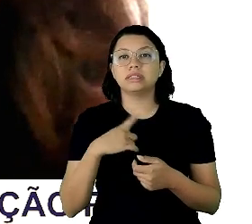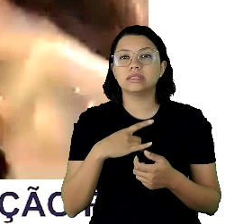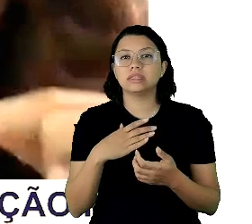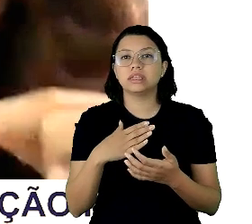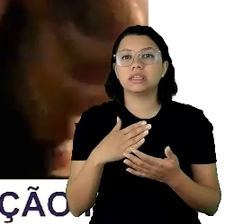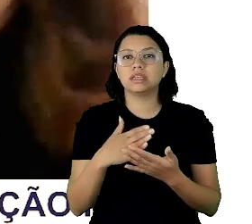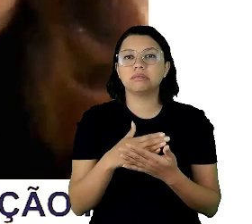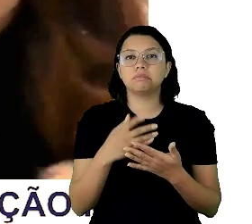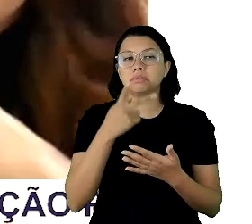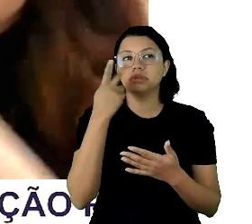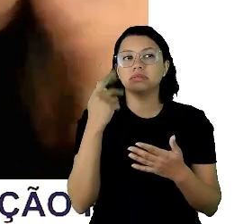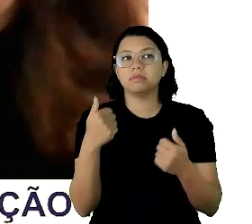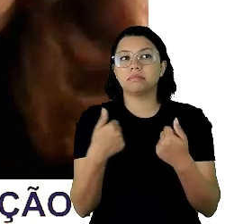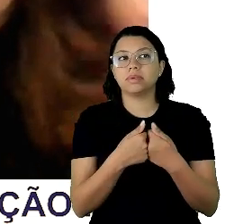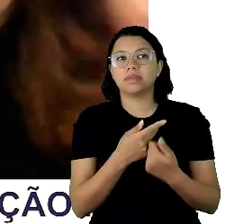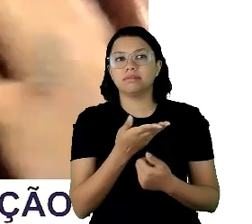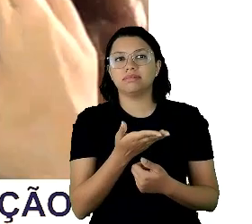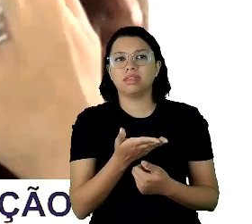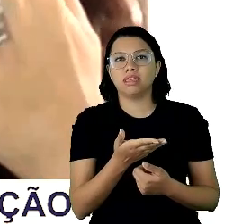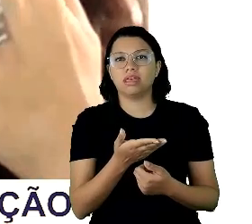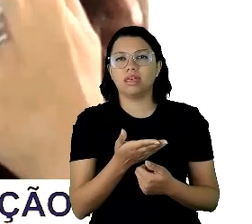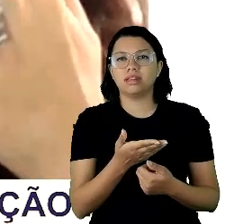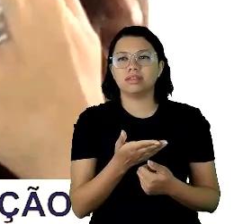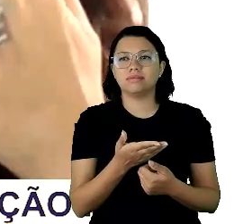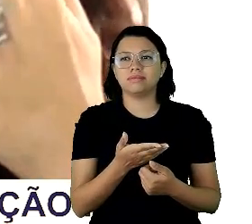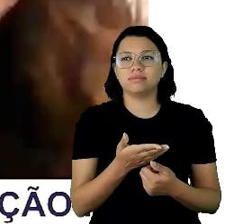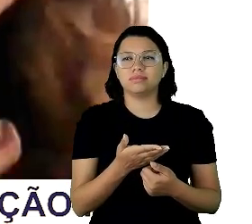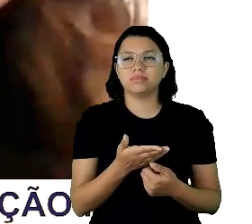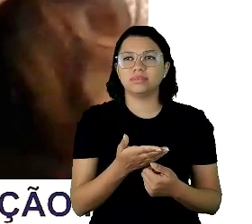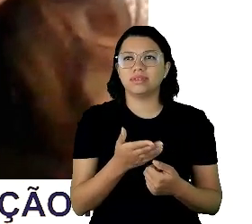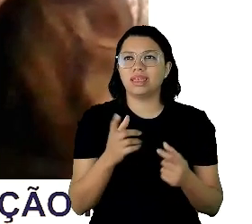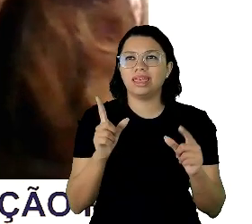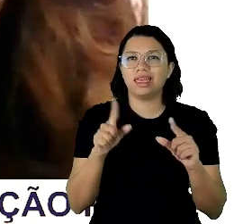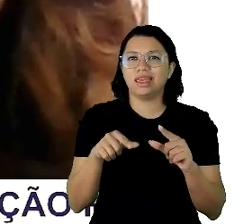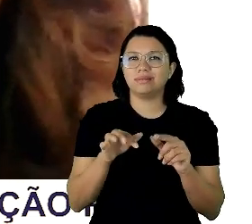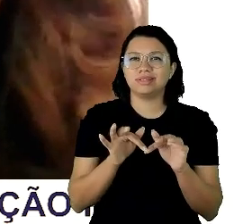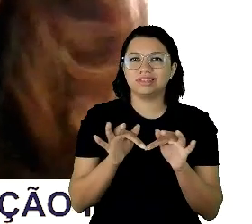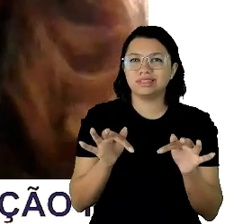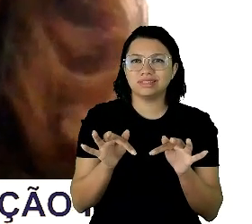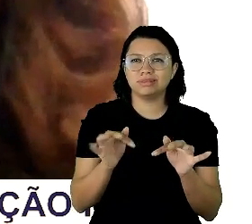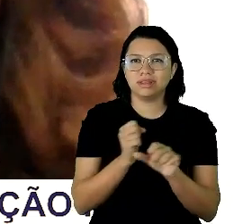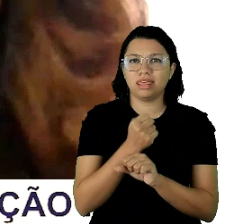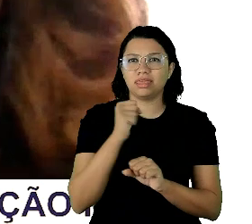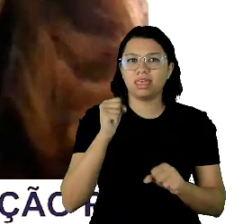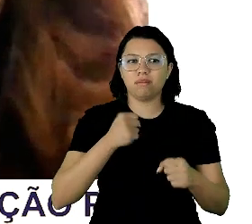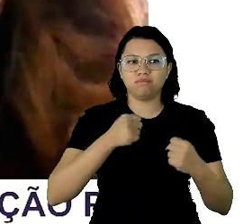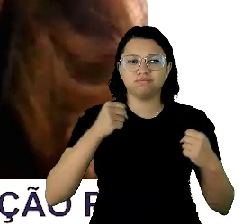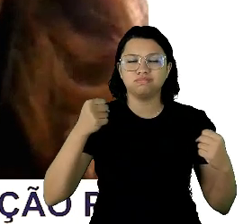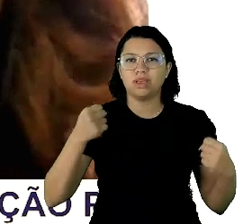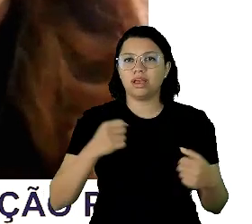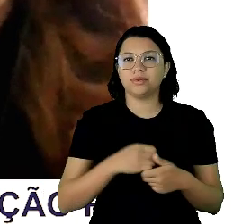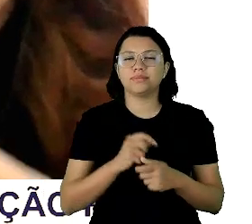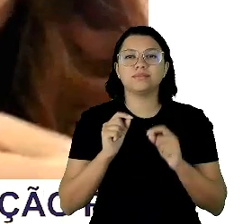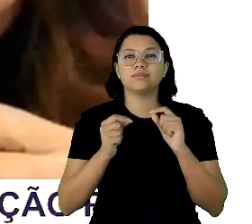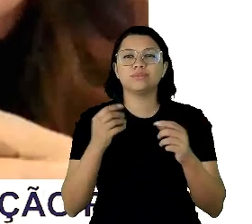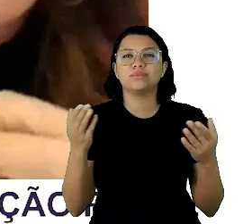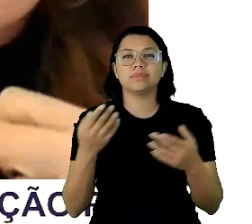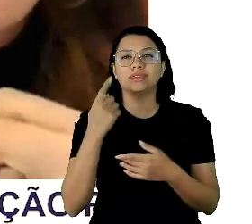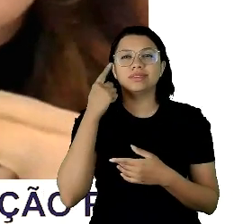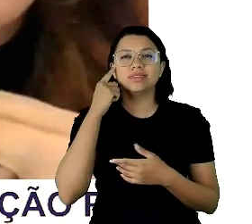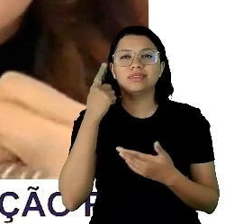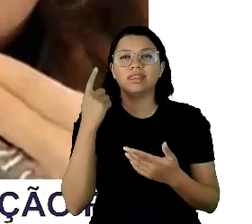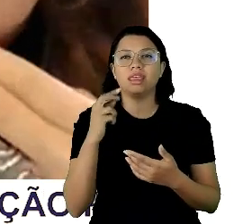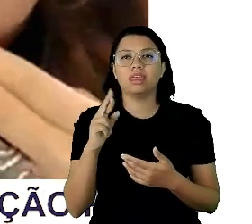virou um negócio que era para ser assim, ficou desse tamanho. O que essa ideia do Ricardo me